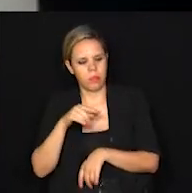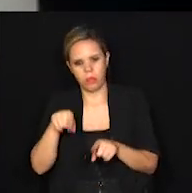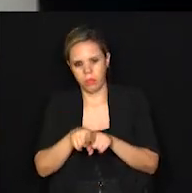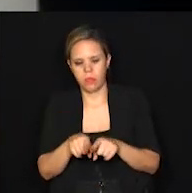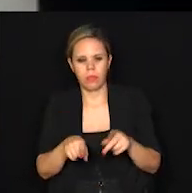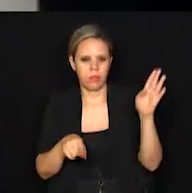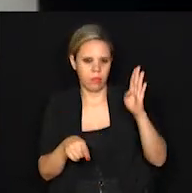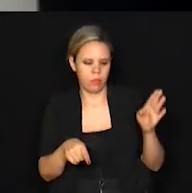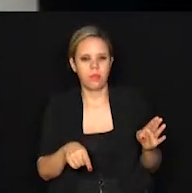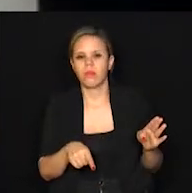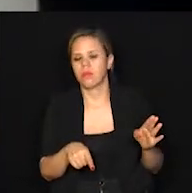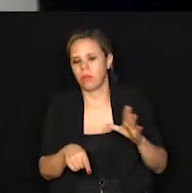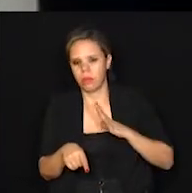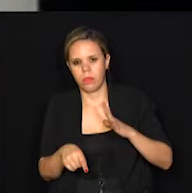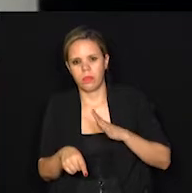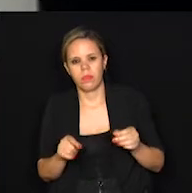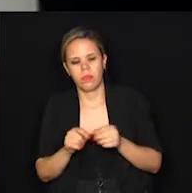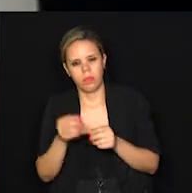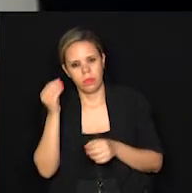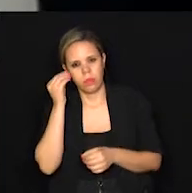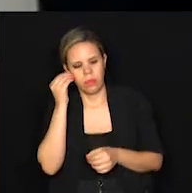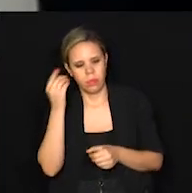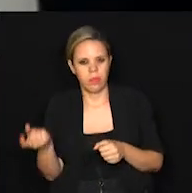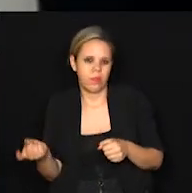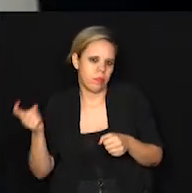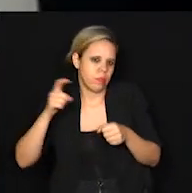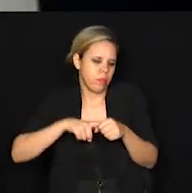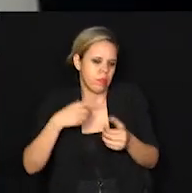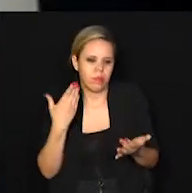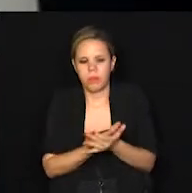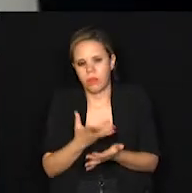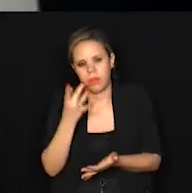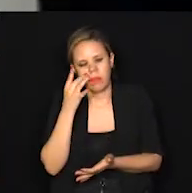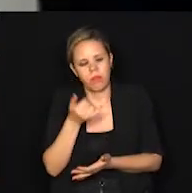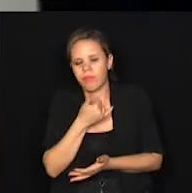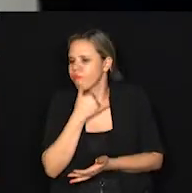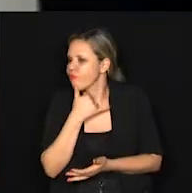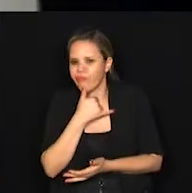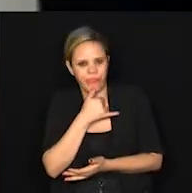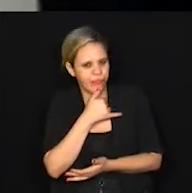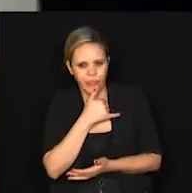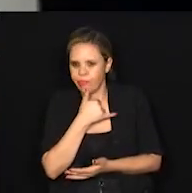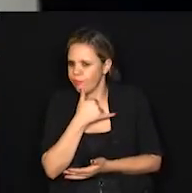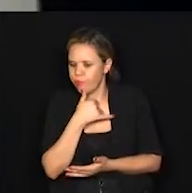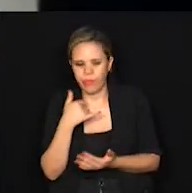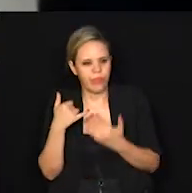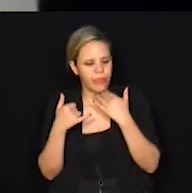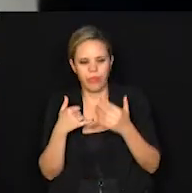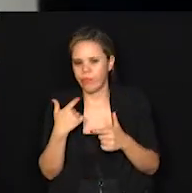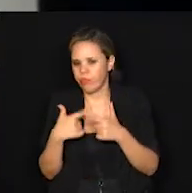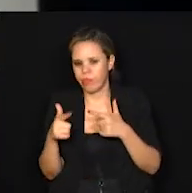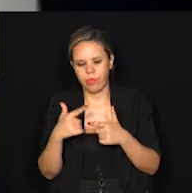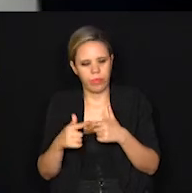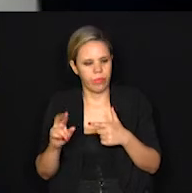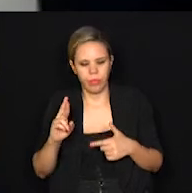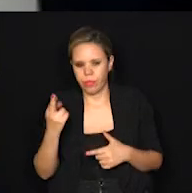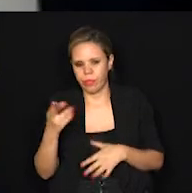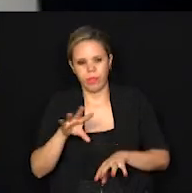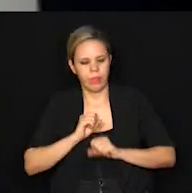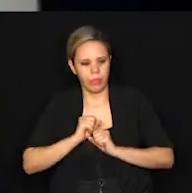Outra coisa, a pandemia ainda não acabou e a situação em Campinas ainda não está favorável ao ponto